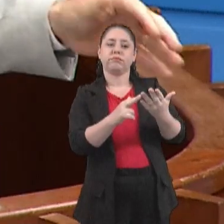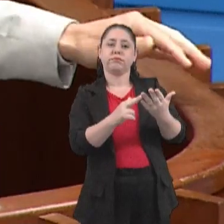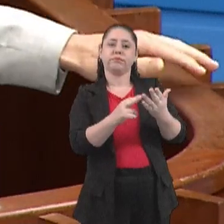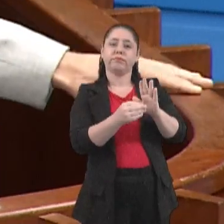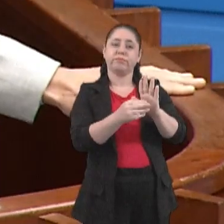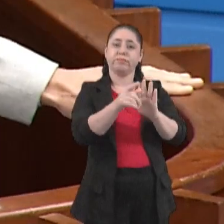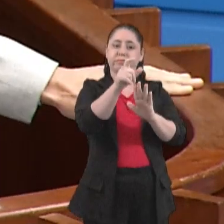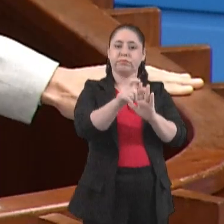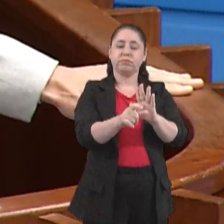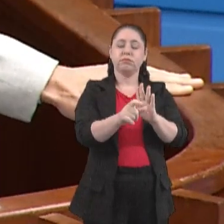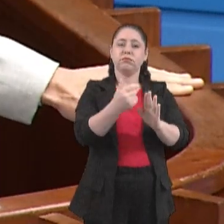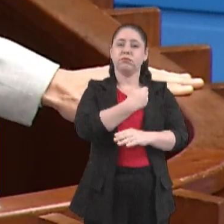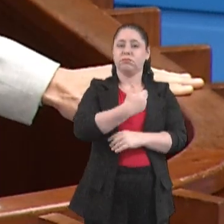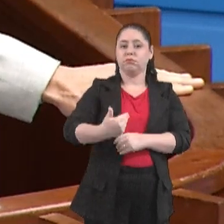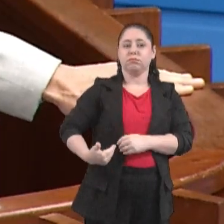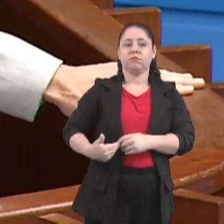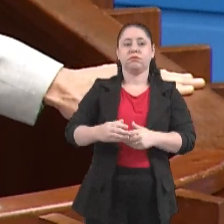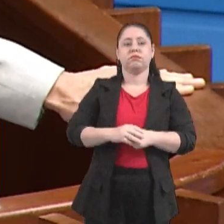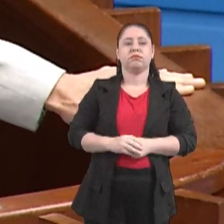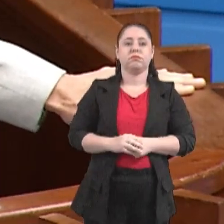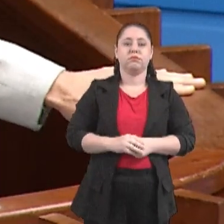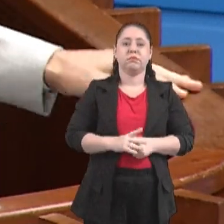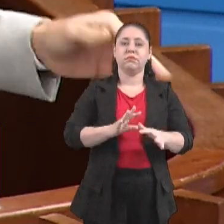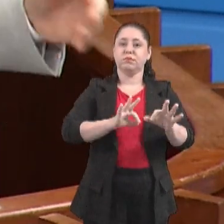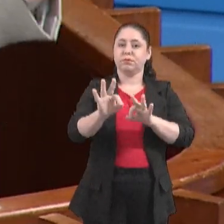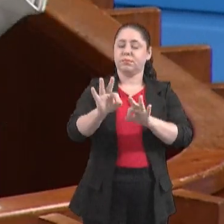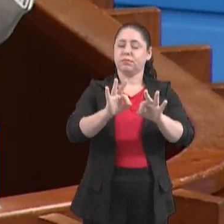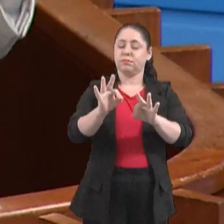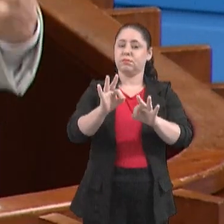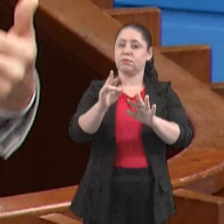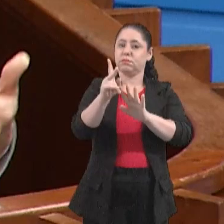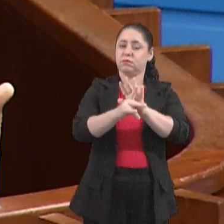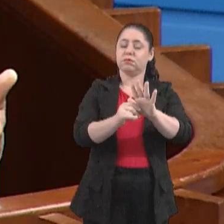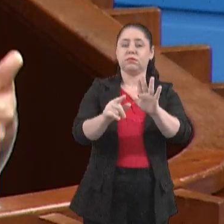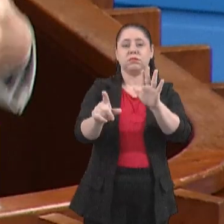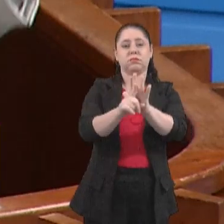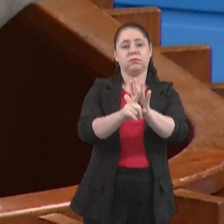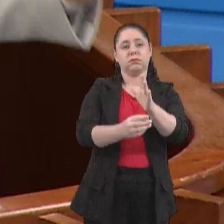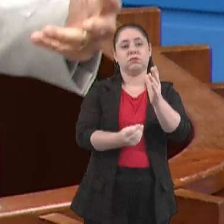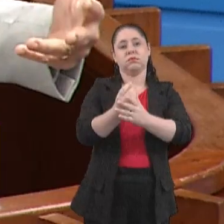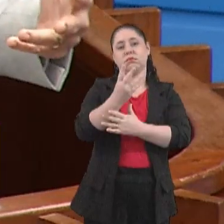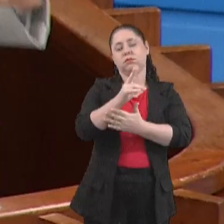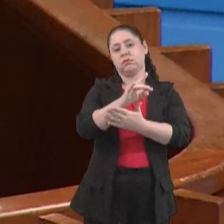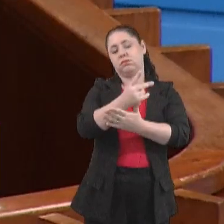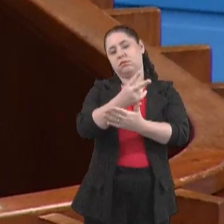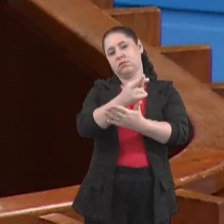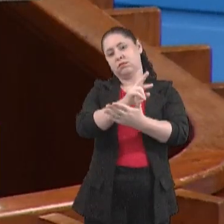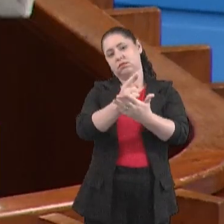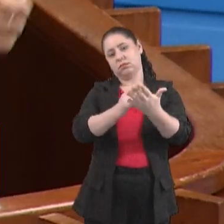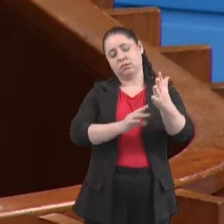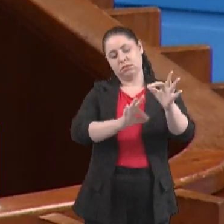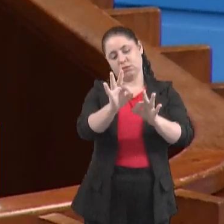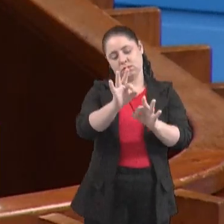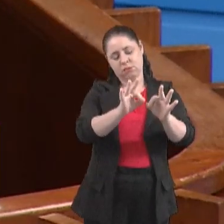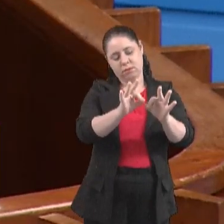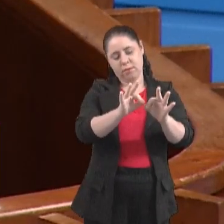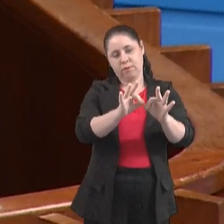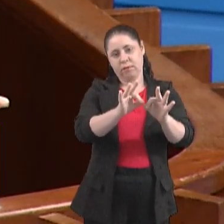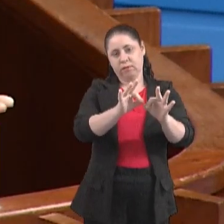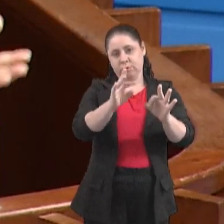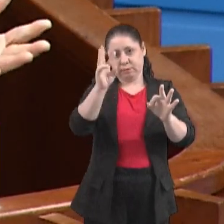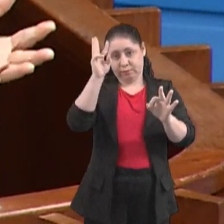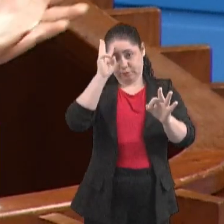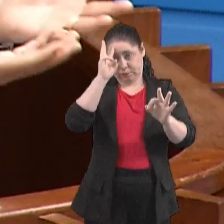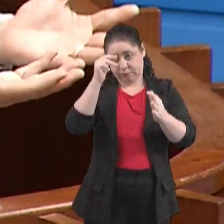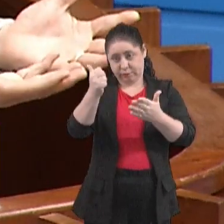essa indicação ao governo para que elabore esse projeto de lei, eu preparei esse documento, deputado Amaro, deputado Renato, e na terça-feira